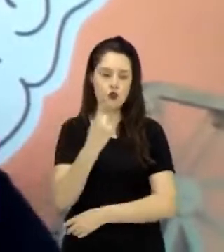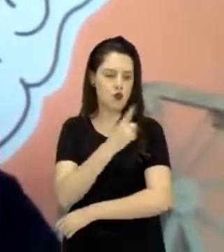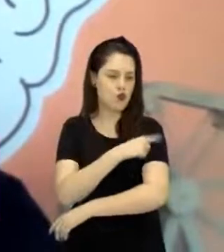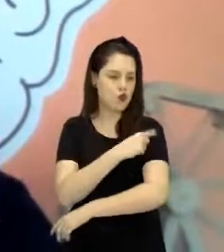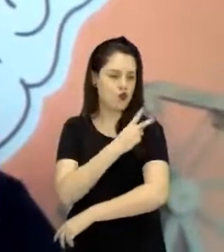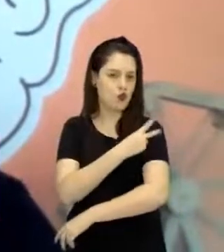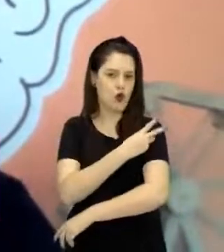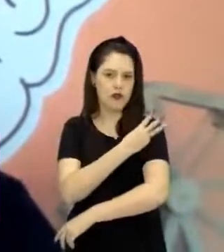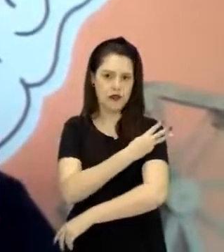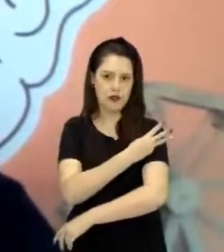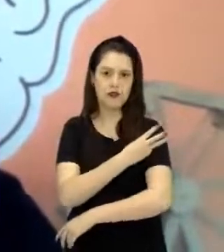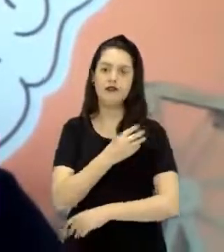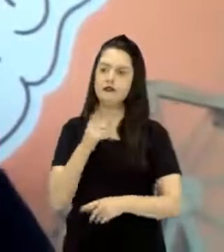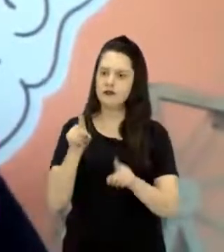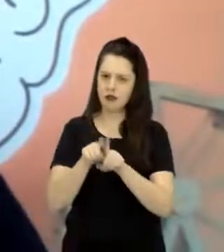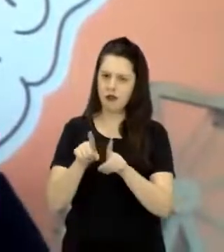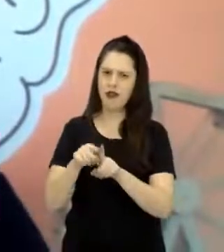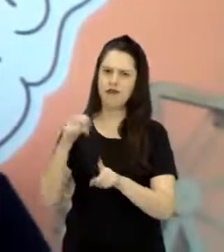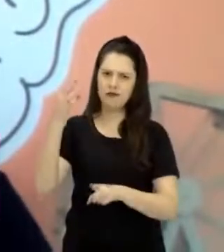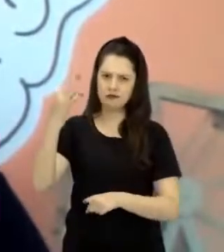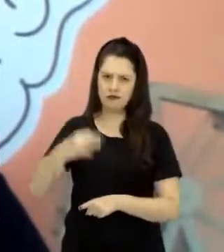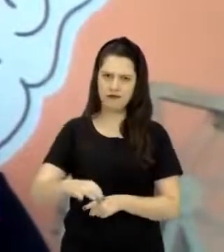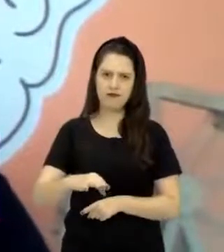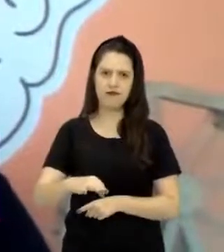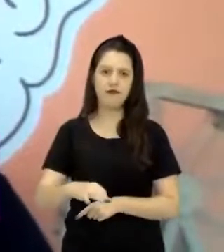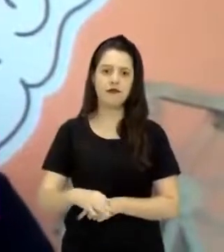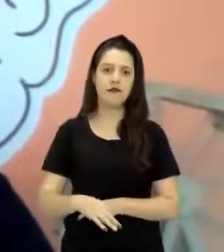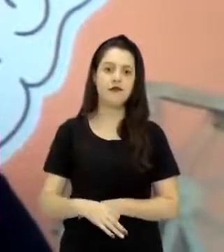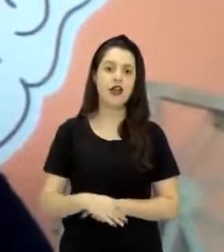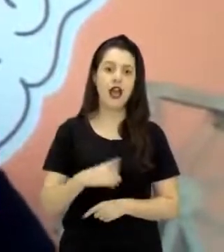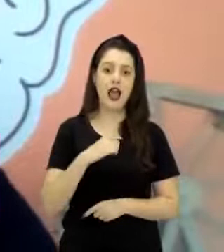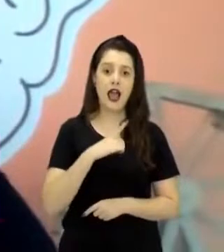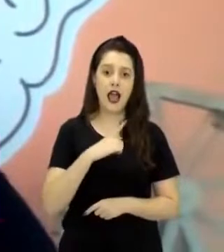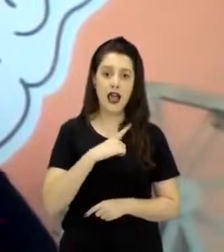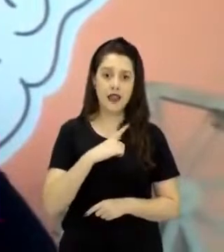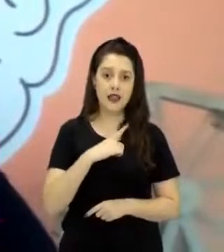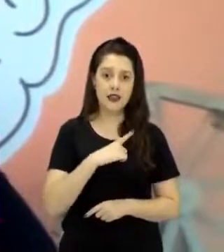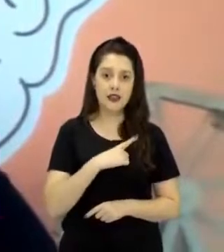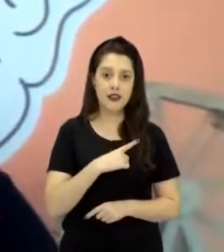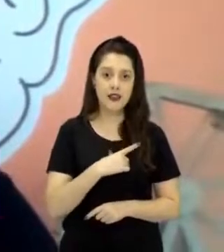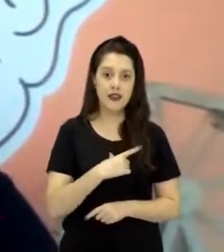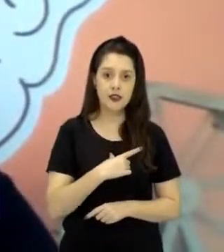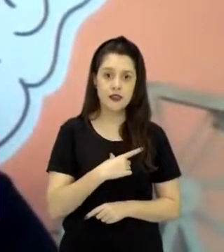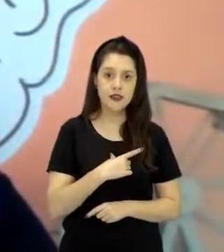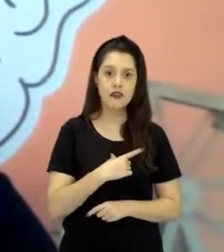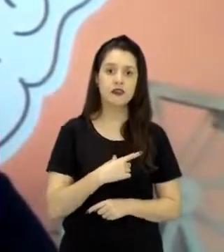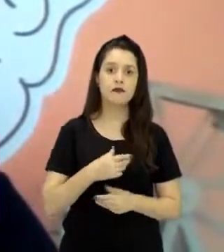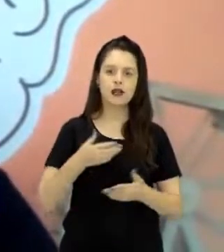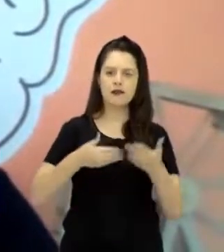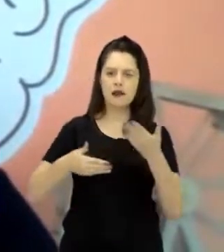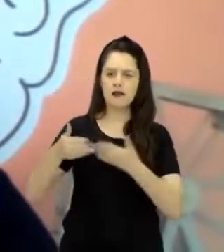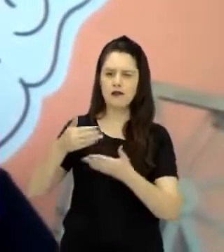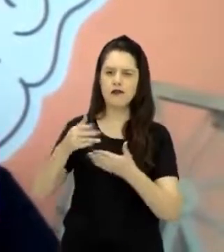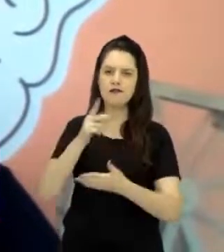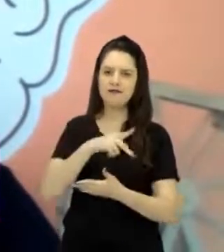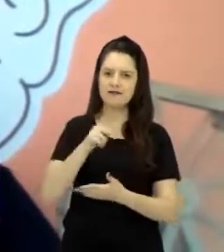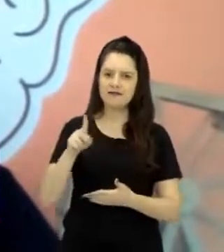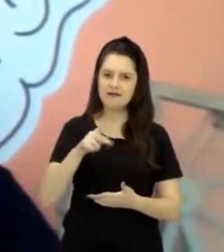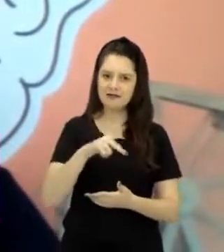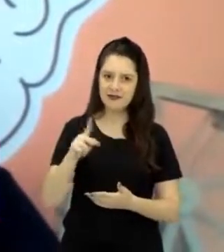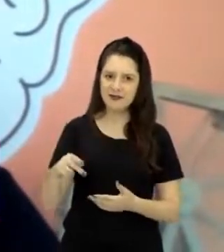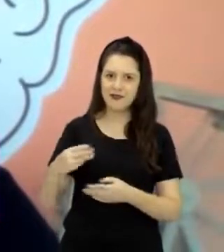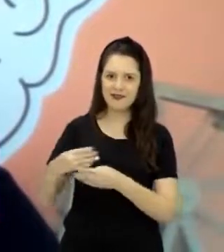que também está correto. Mas aqui a gente tem uma observação de um professor, né, Ed?